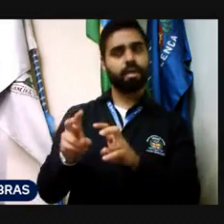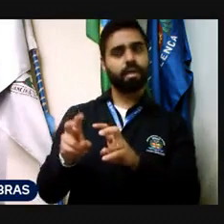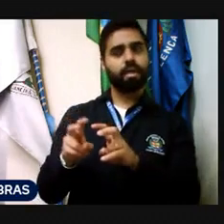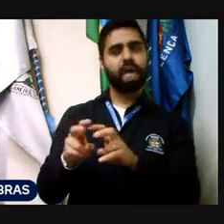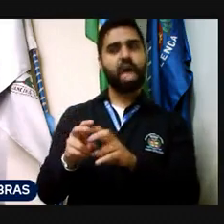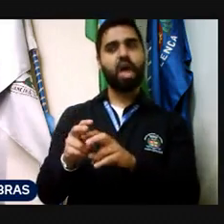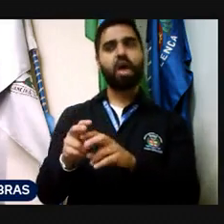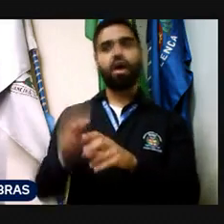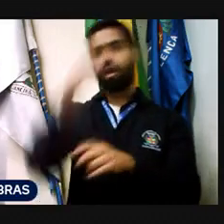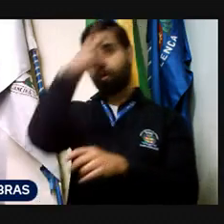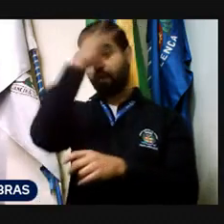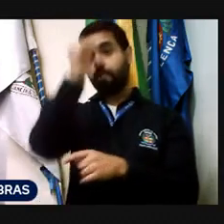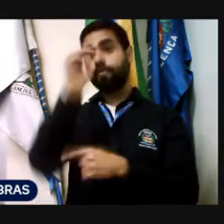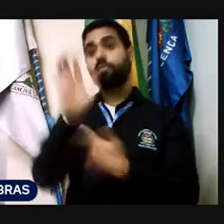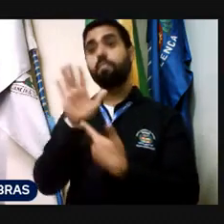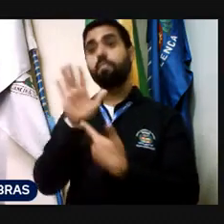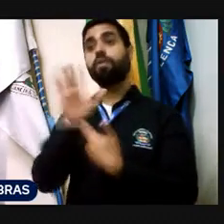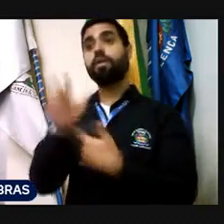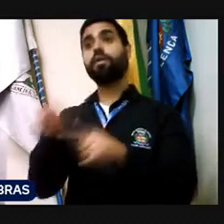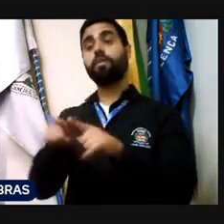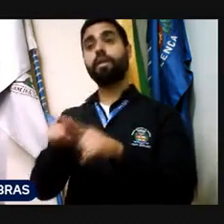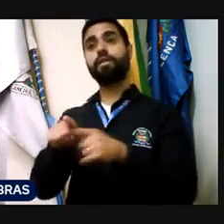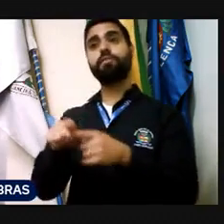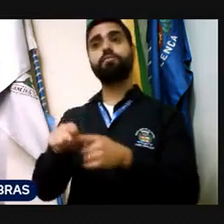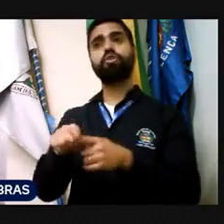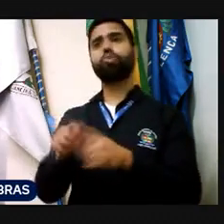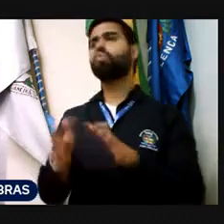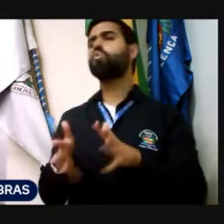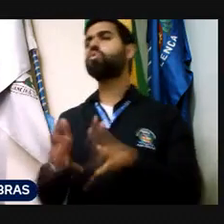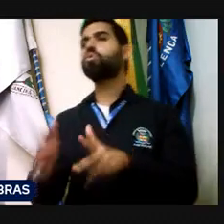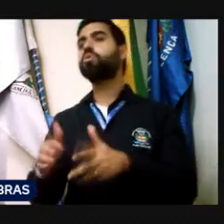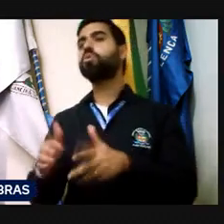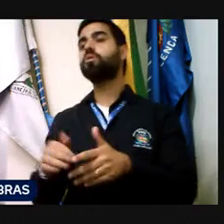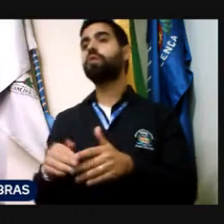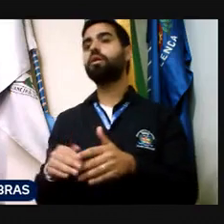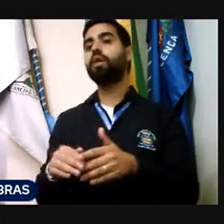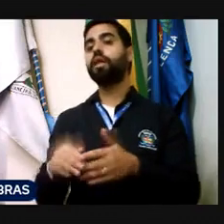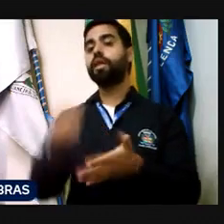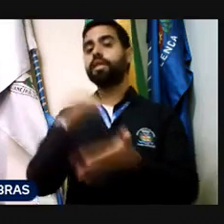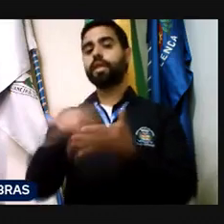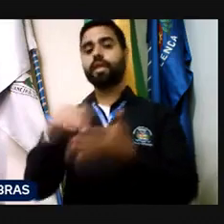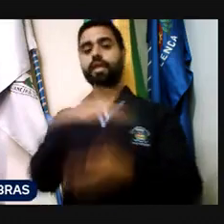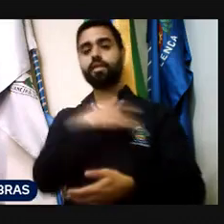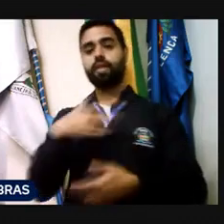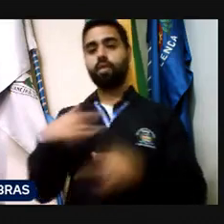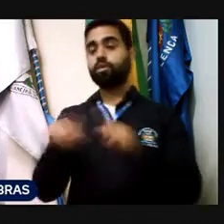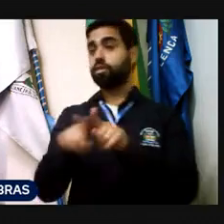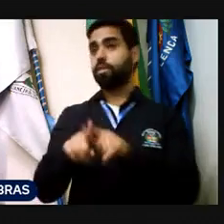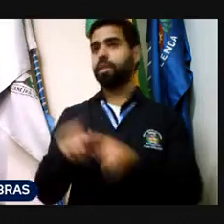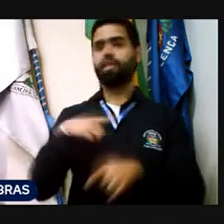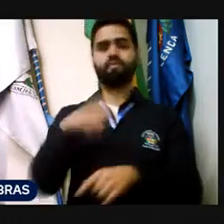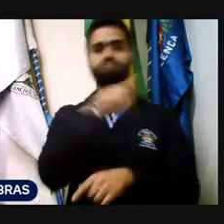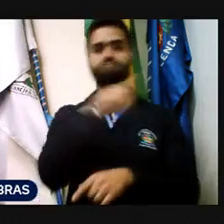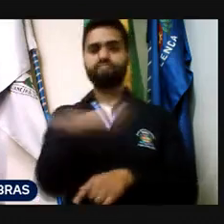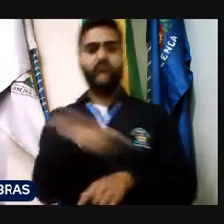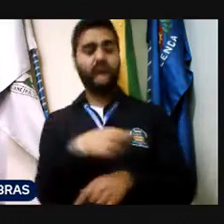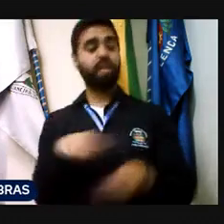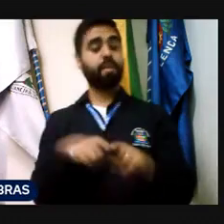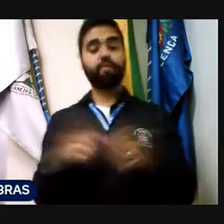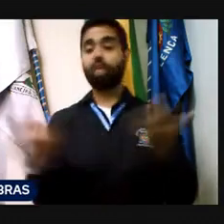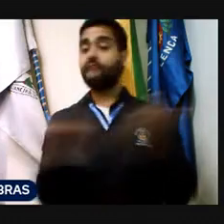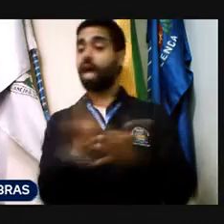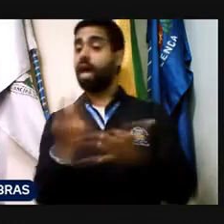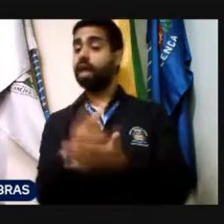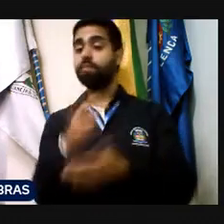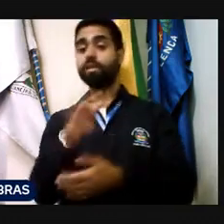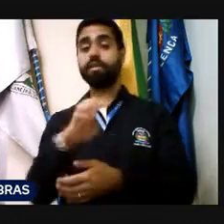certidões, inclusive da secretária de Saúde, que foi reprovada, teve suas contas reprovadas e foi julgada irregulares pelo Tribunal de